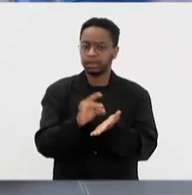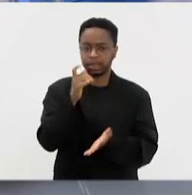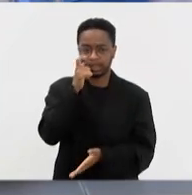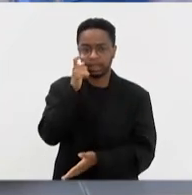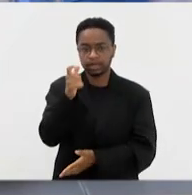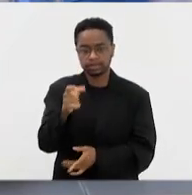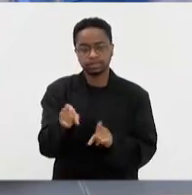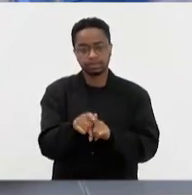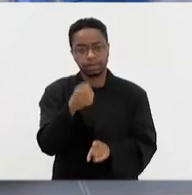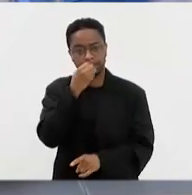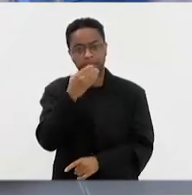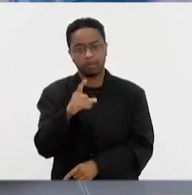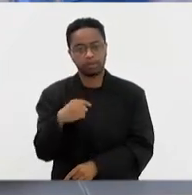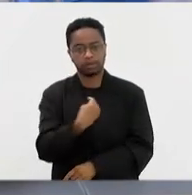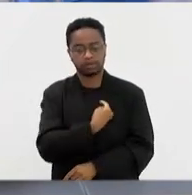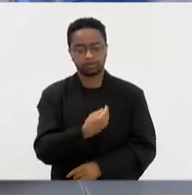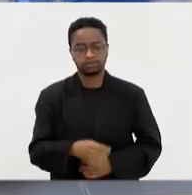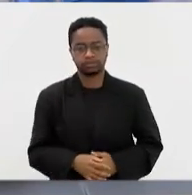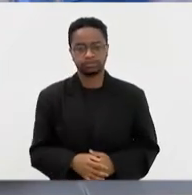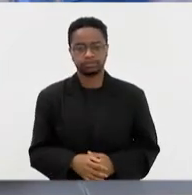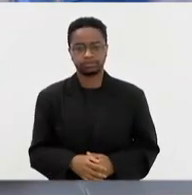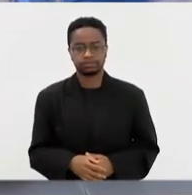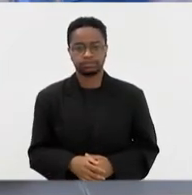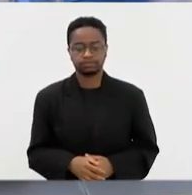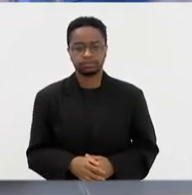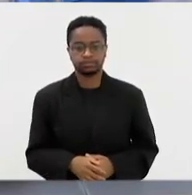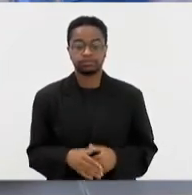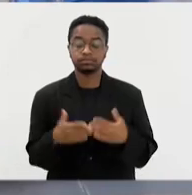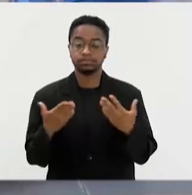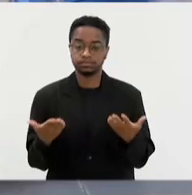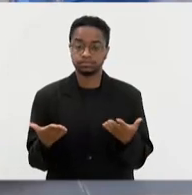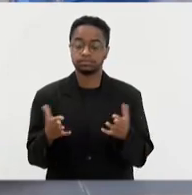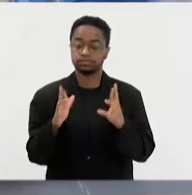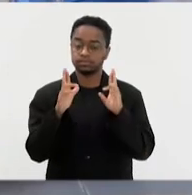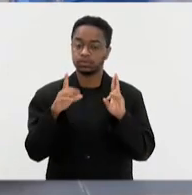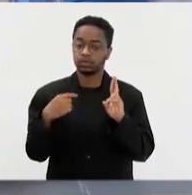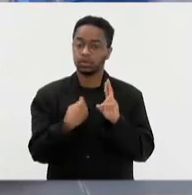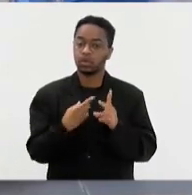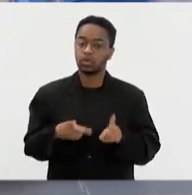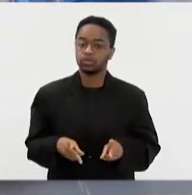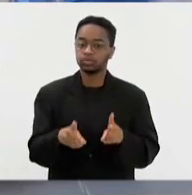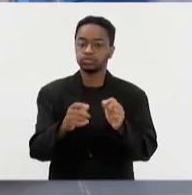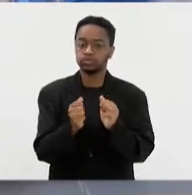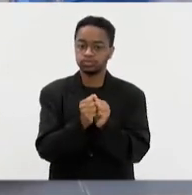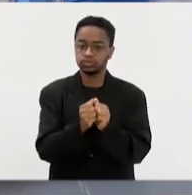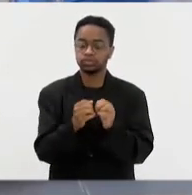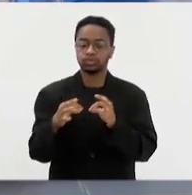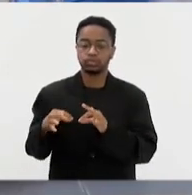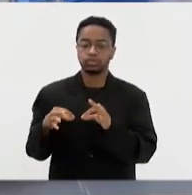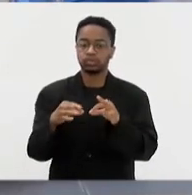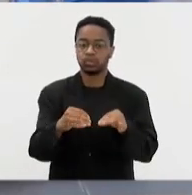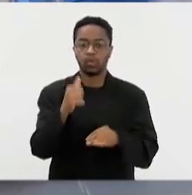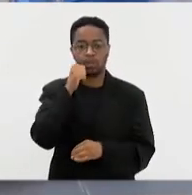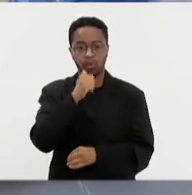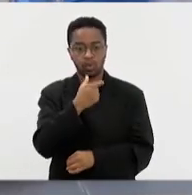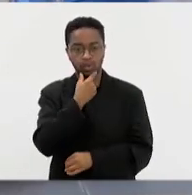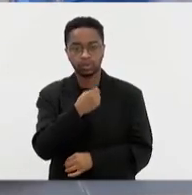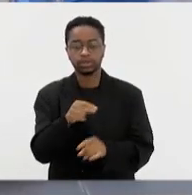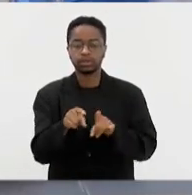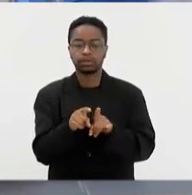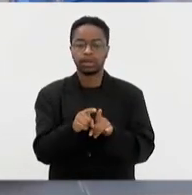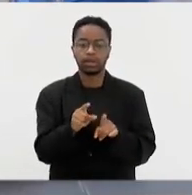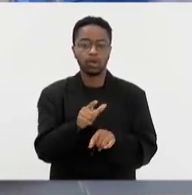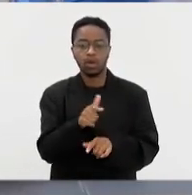interessante e muito bom para essa comissão. Então, que a gente esteja juntas aí, todas e todos, em muitos